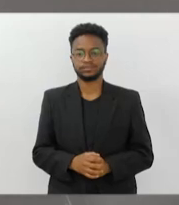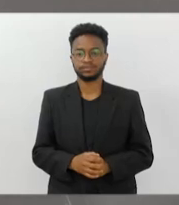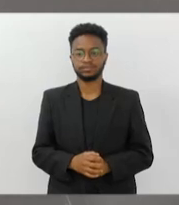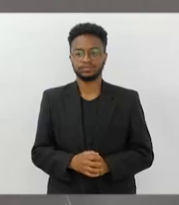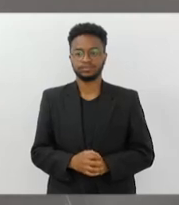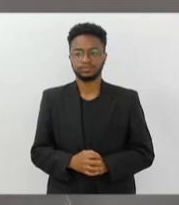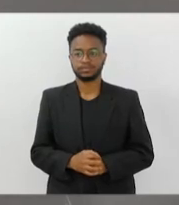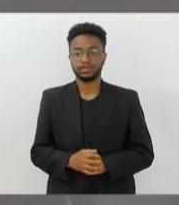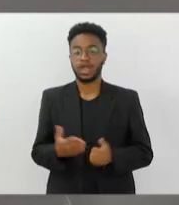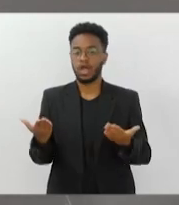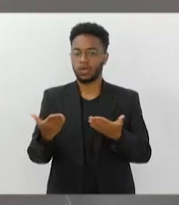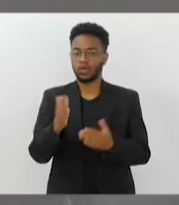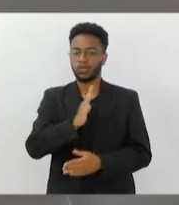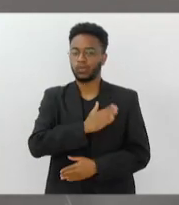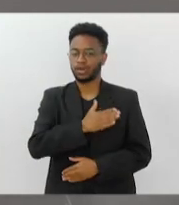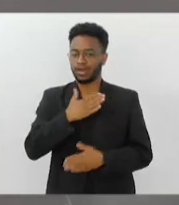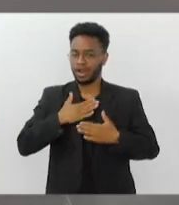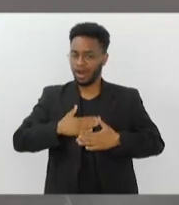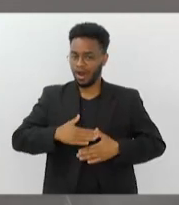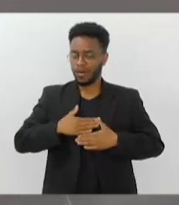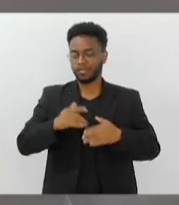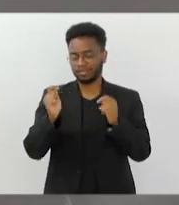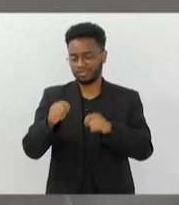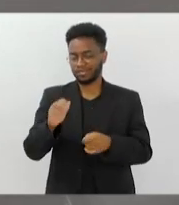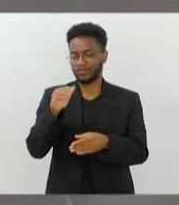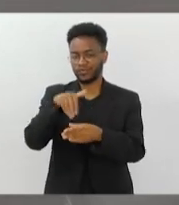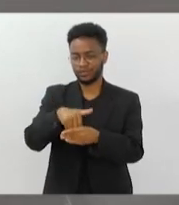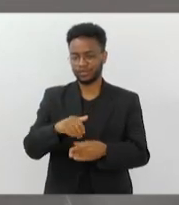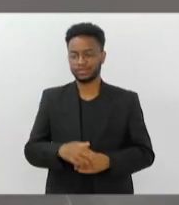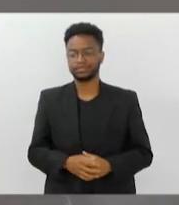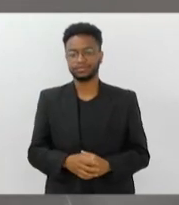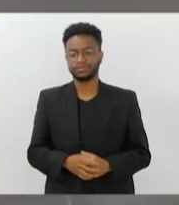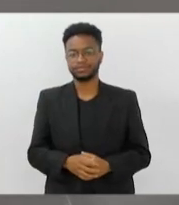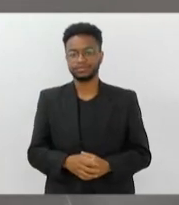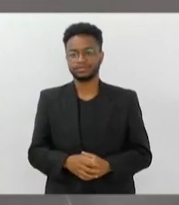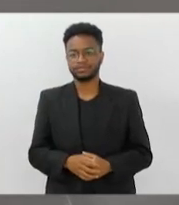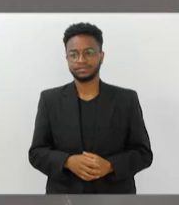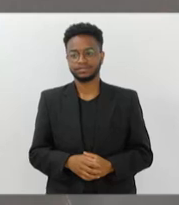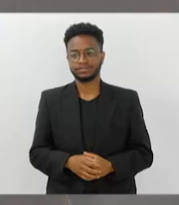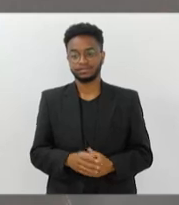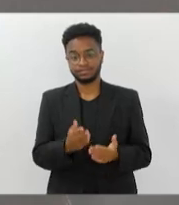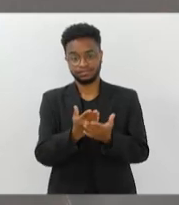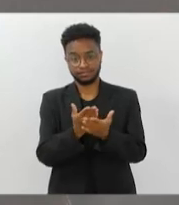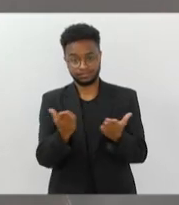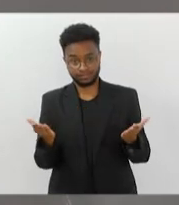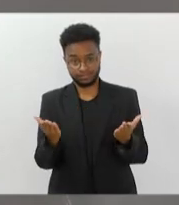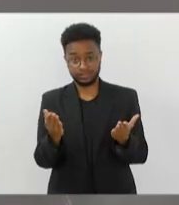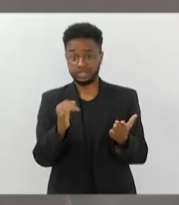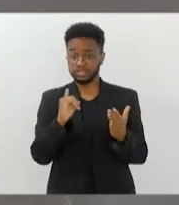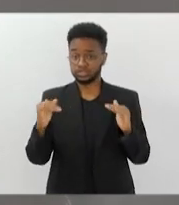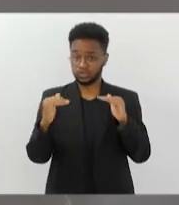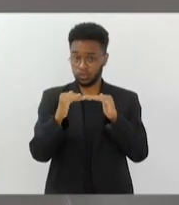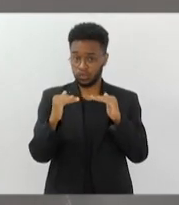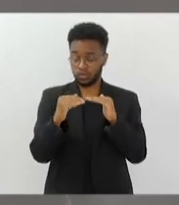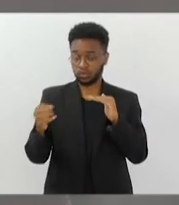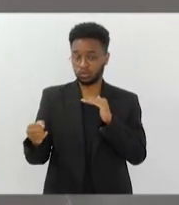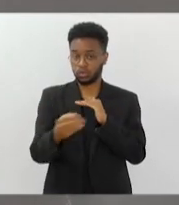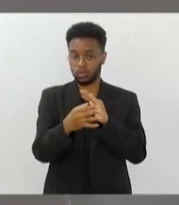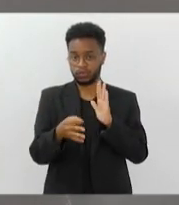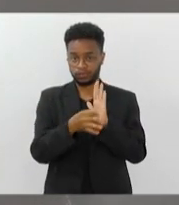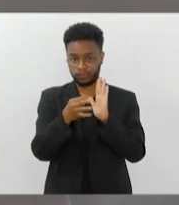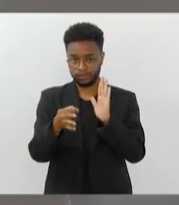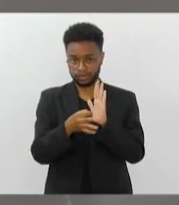Com coração calma, em votação. Vossas excelências que acordam com um novo